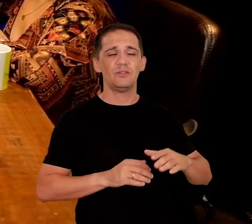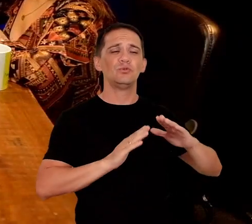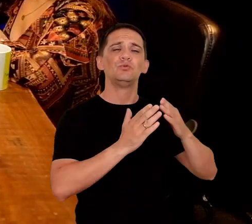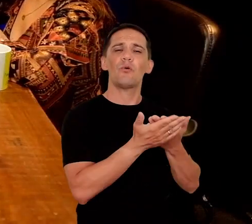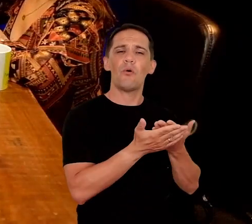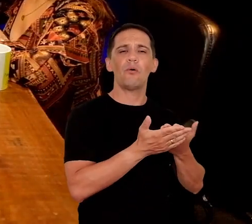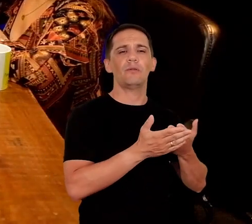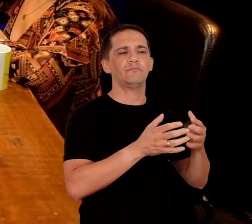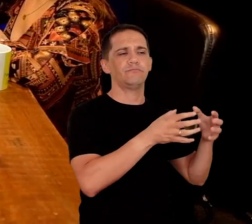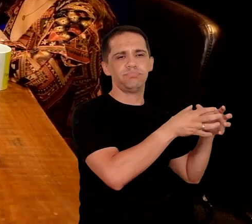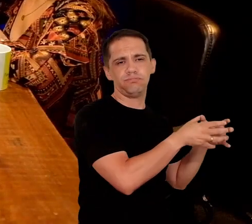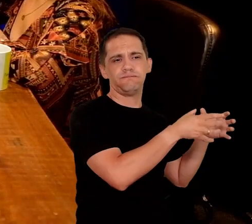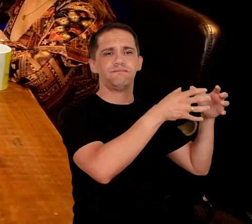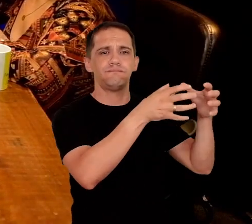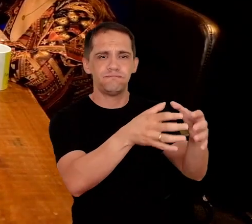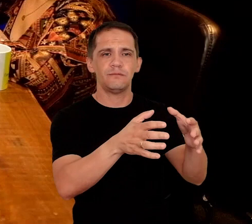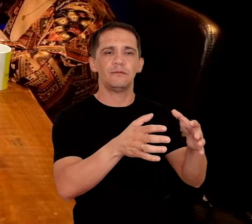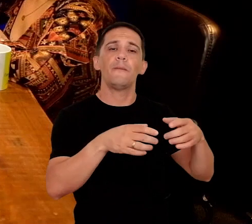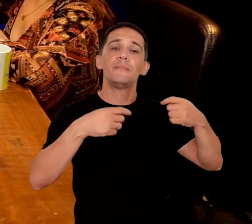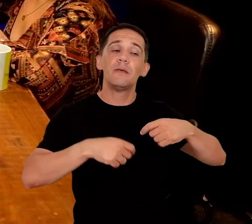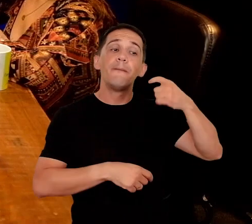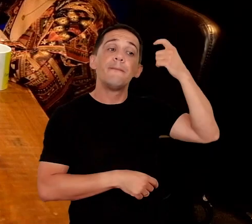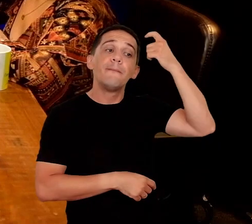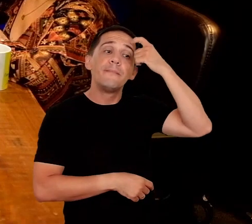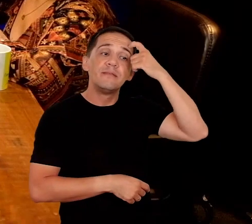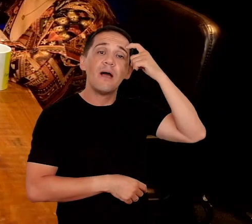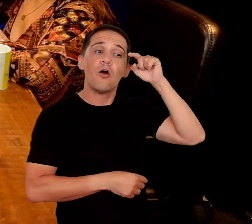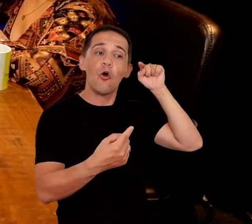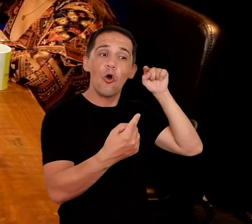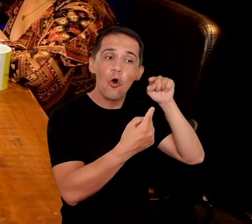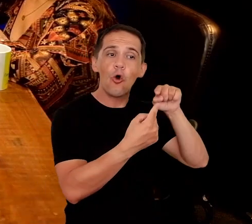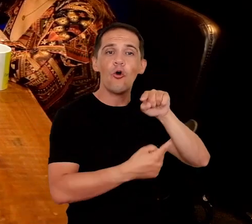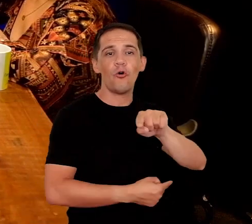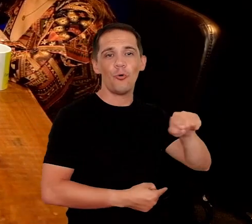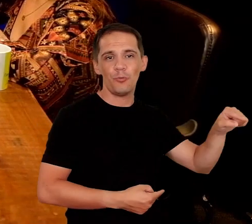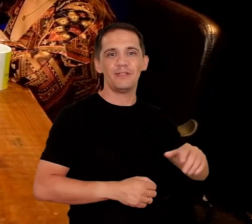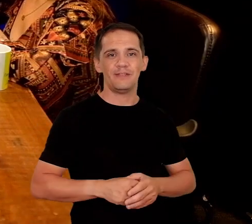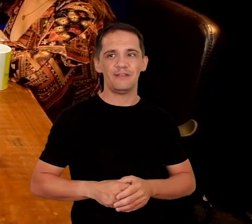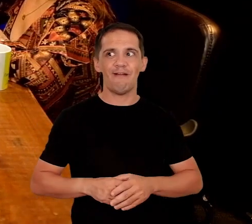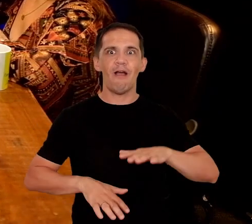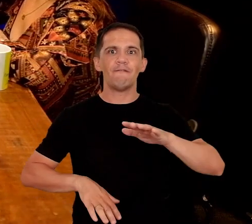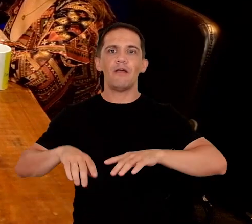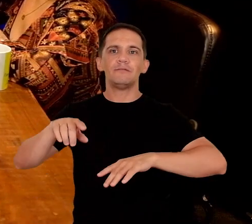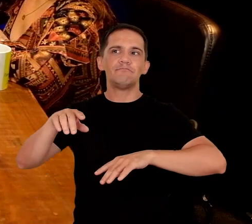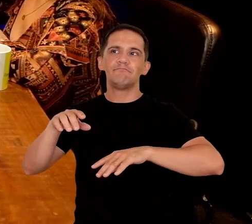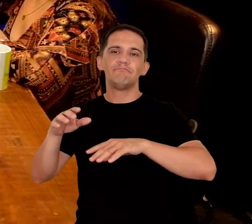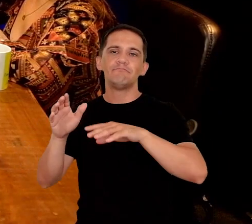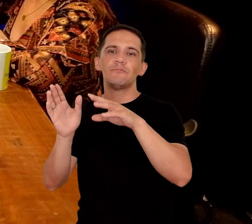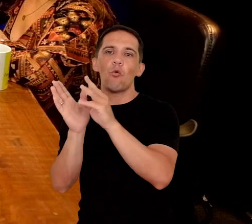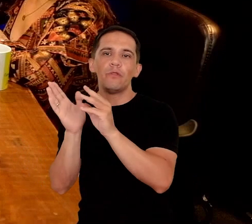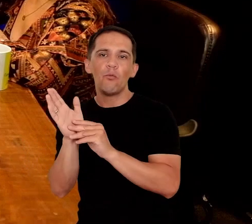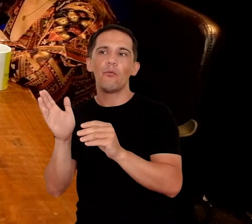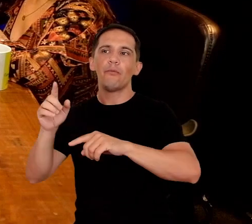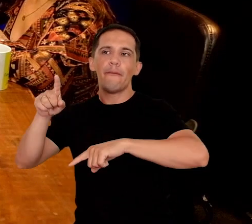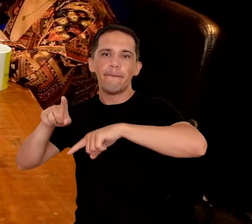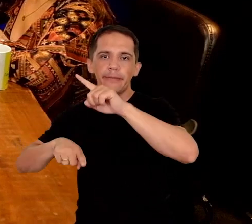alunos surdos e ali eles vão. Então tudo tem que pensar na linguagem para criança, assim, né? Só que o material que vem para a gente não